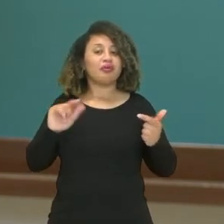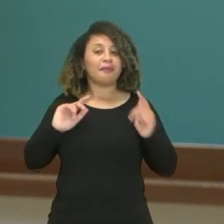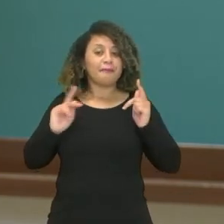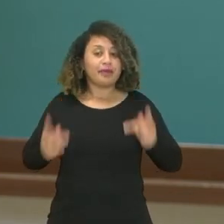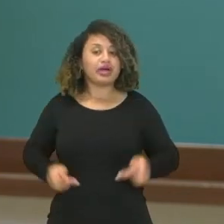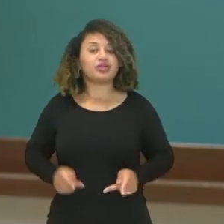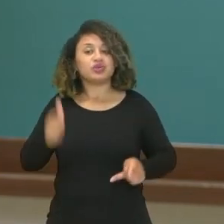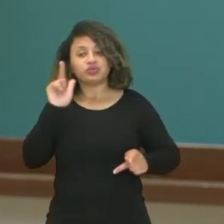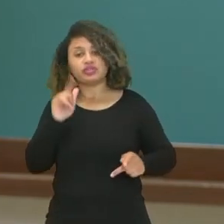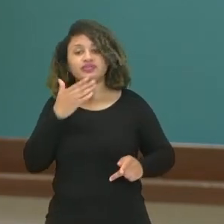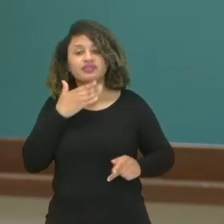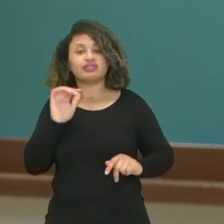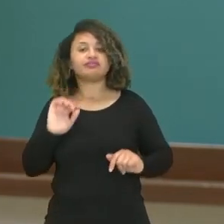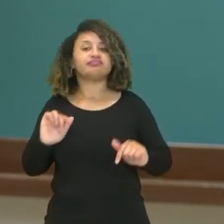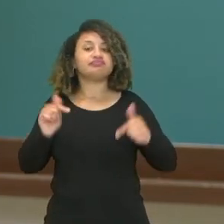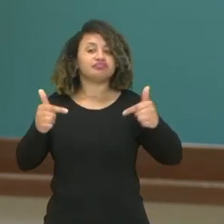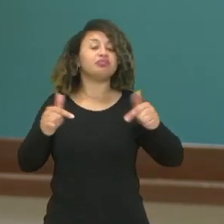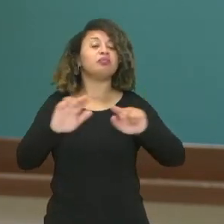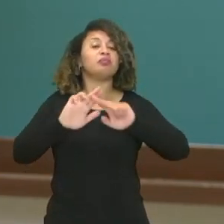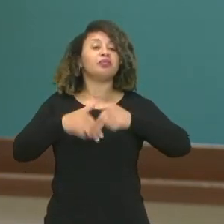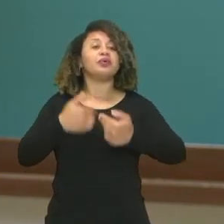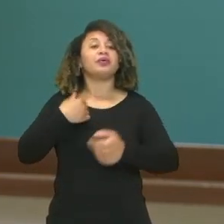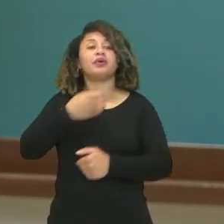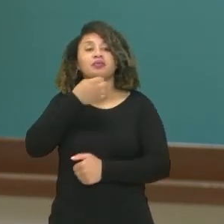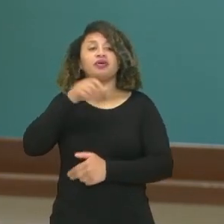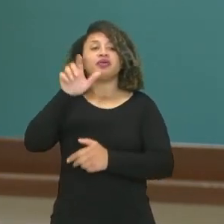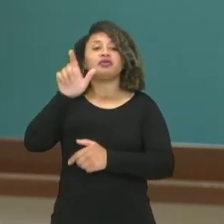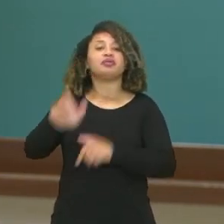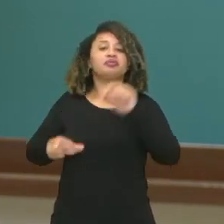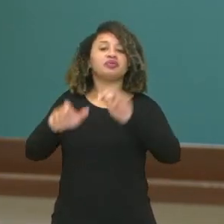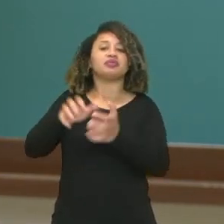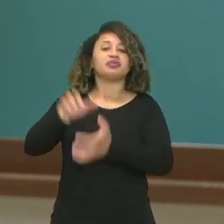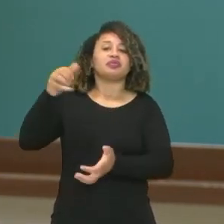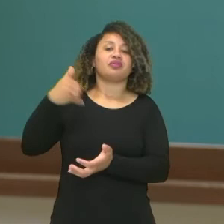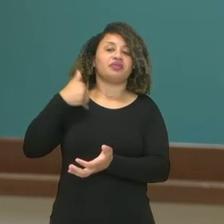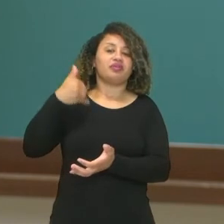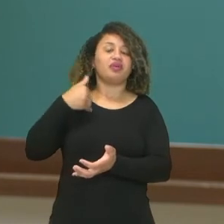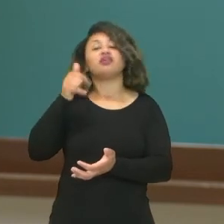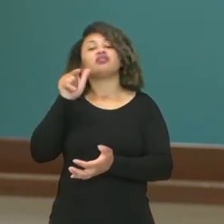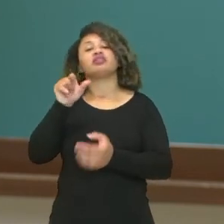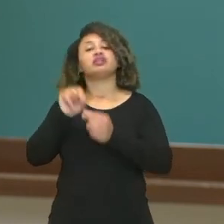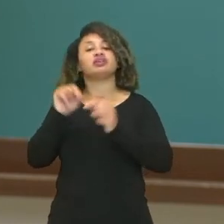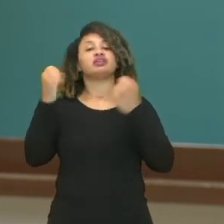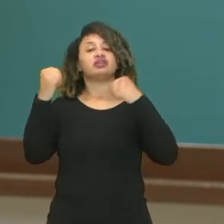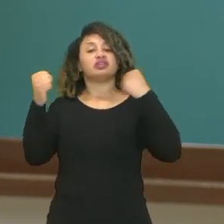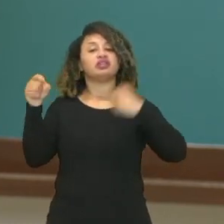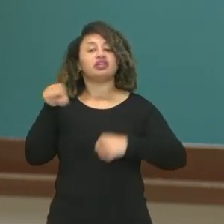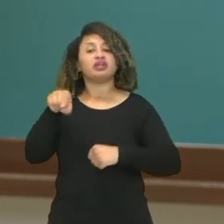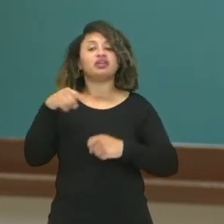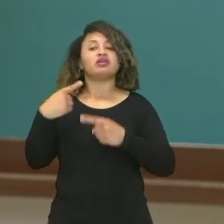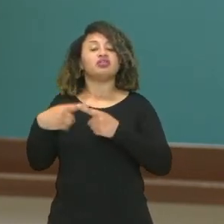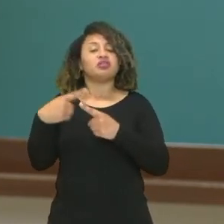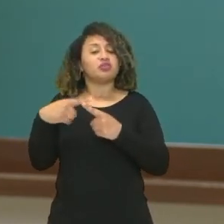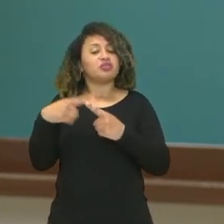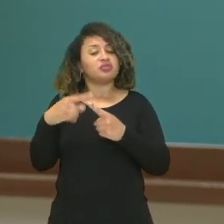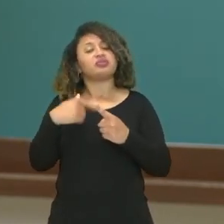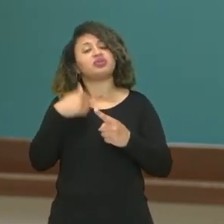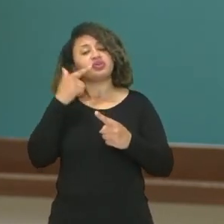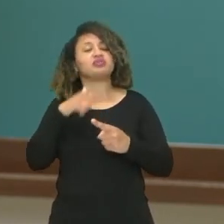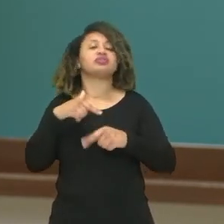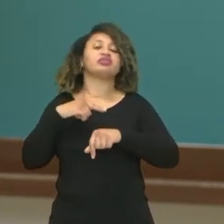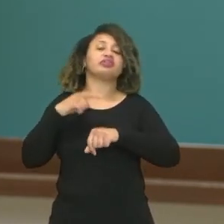funcional. Por isso é bem legal as pessoas que são mais velhas realizarem também as atividades, os exercícios funcionais, para ela ter uma